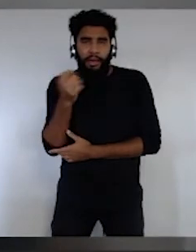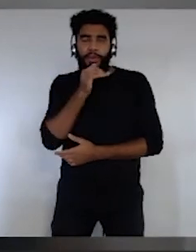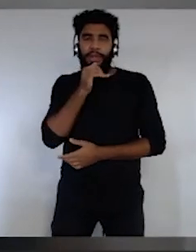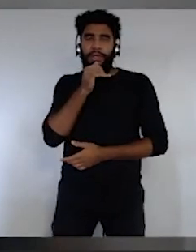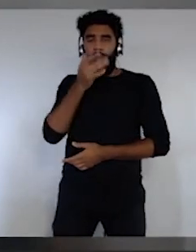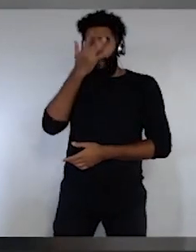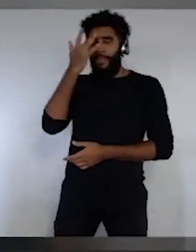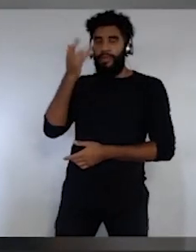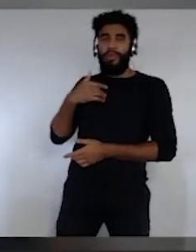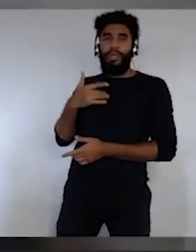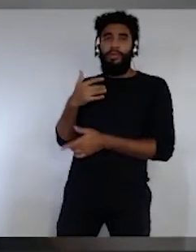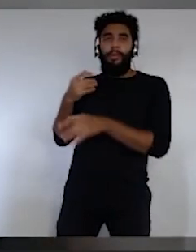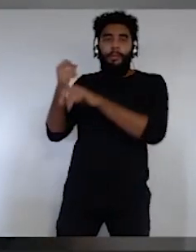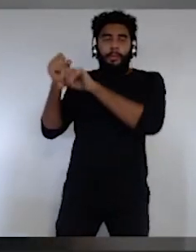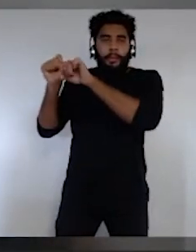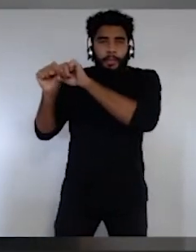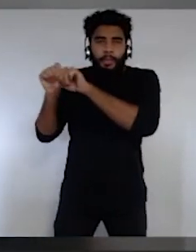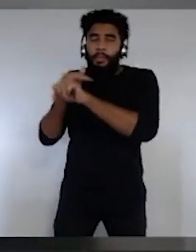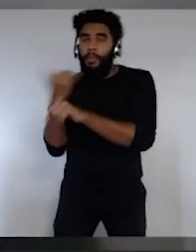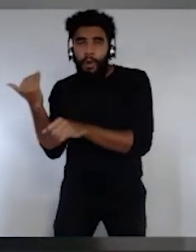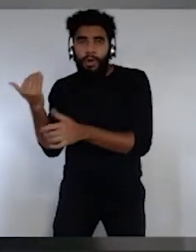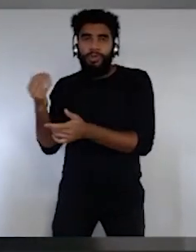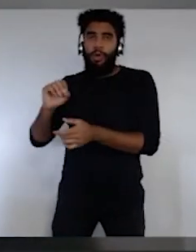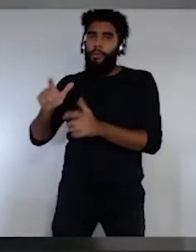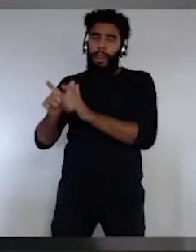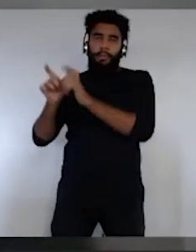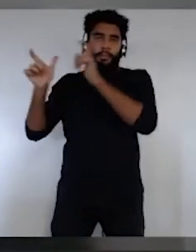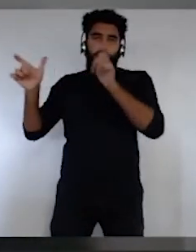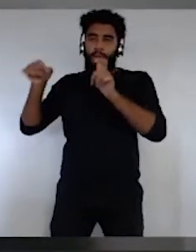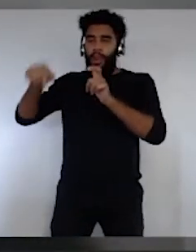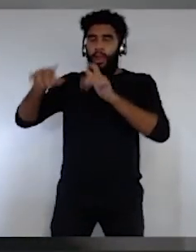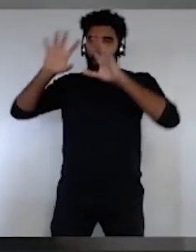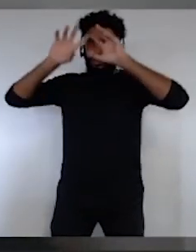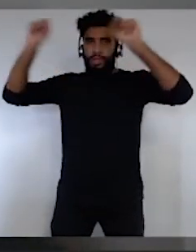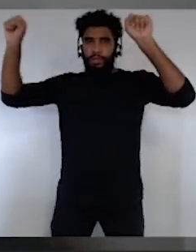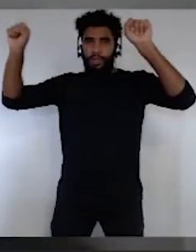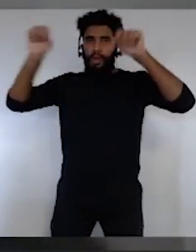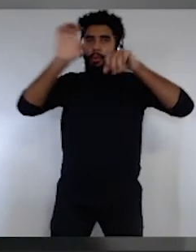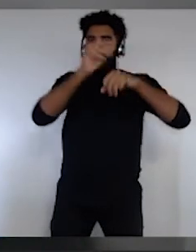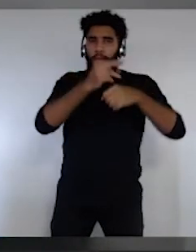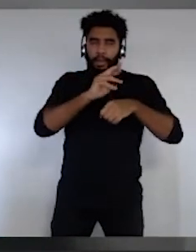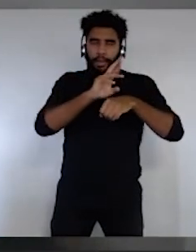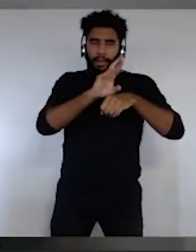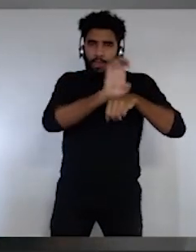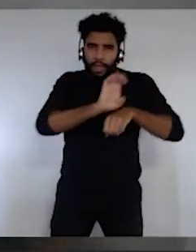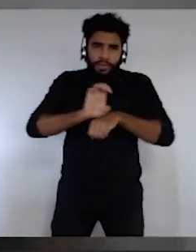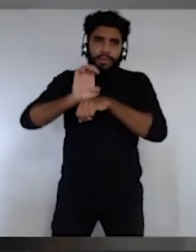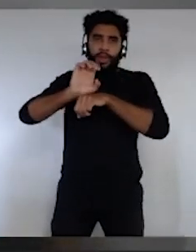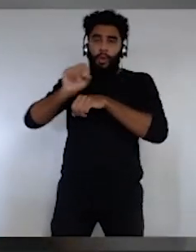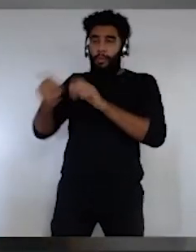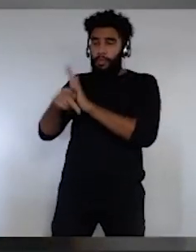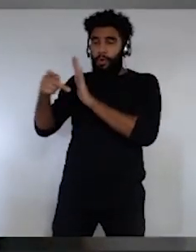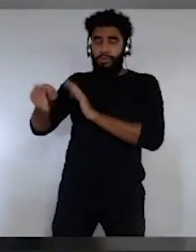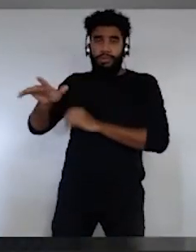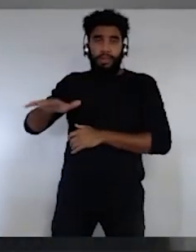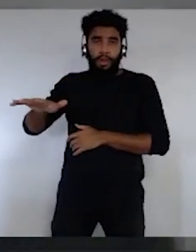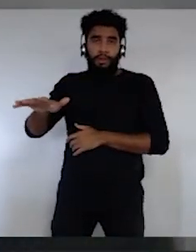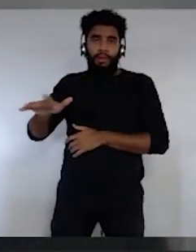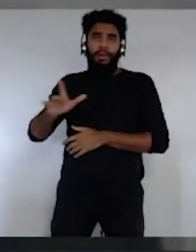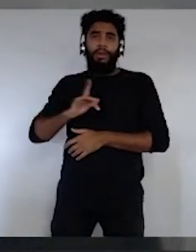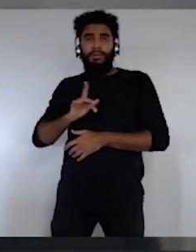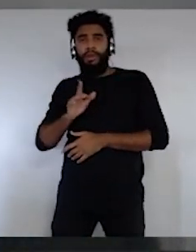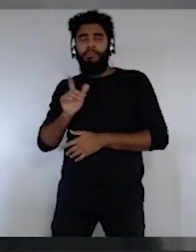restrito. Além disso, além do interesse geral, ainda tem um parágrafo na emenda dizendo que a lei poderá criar casos de